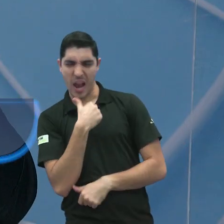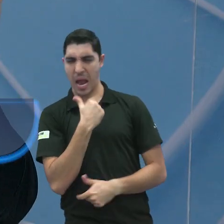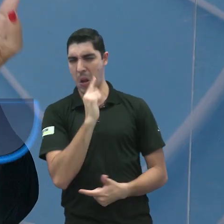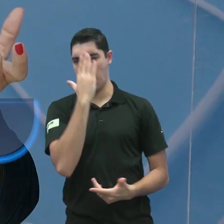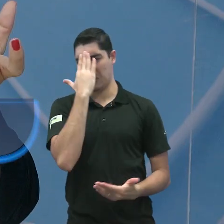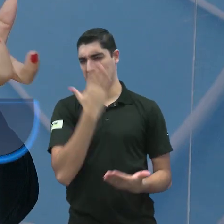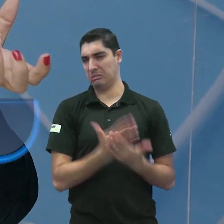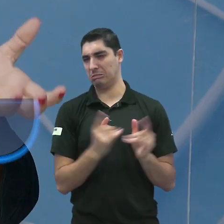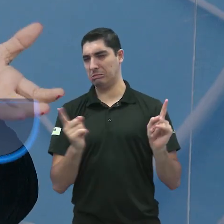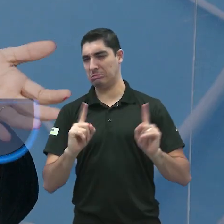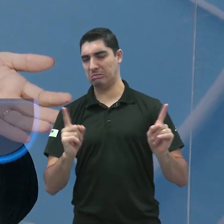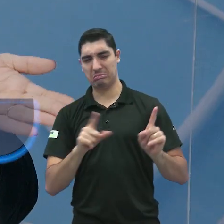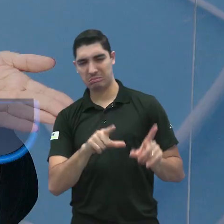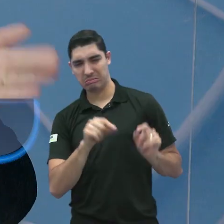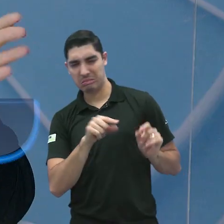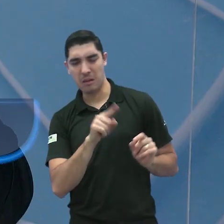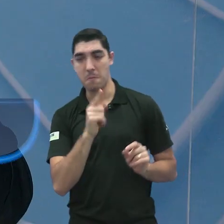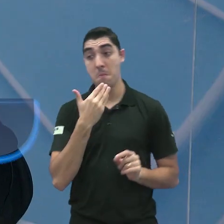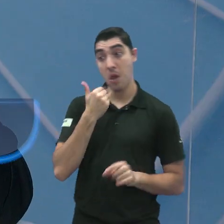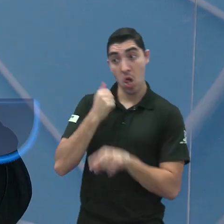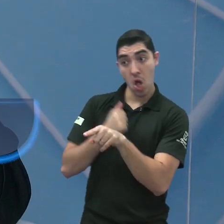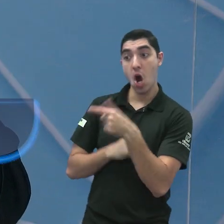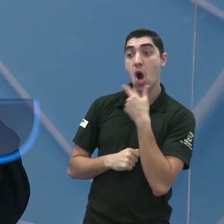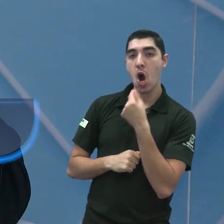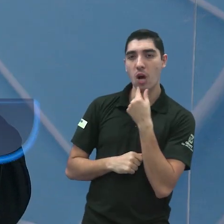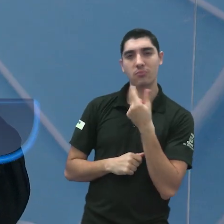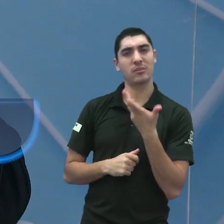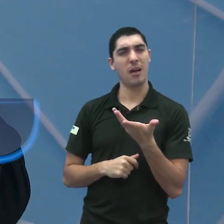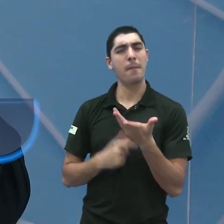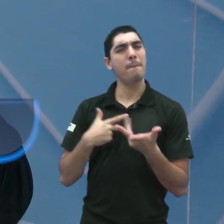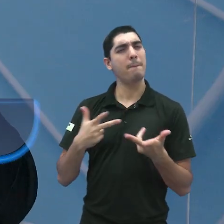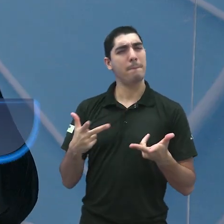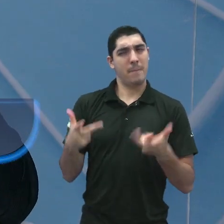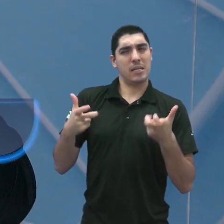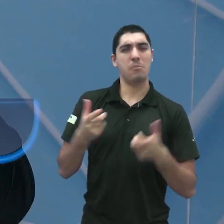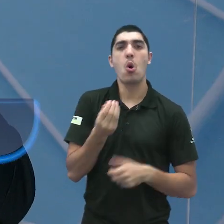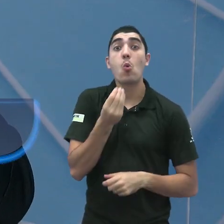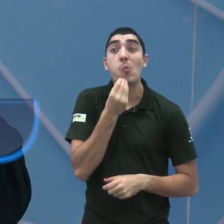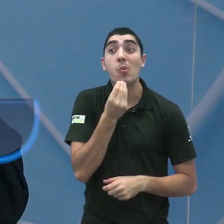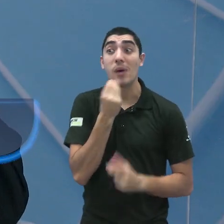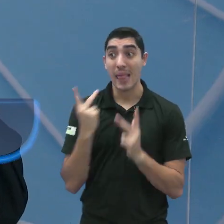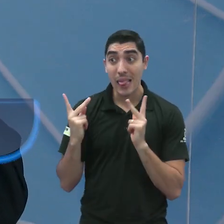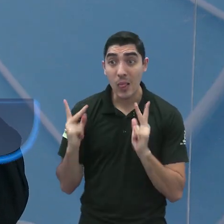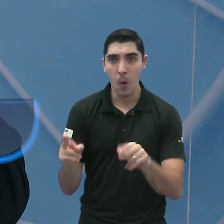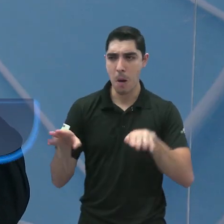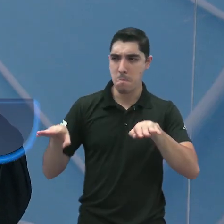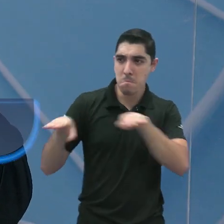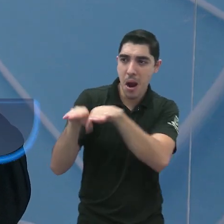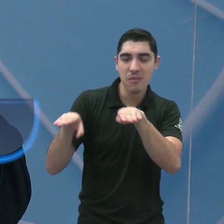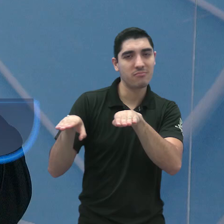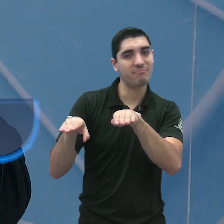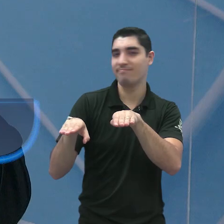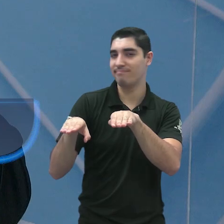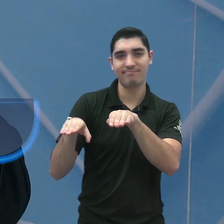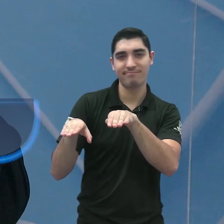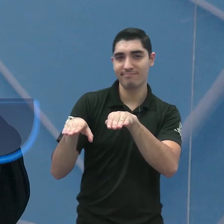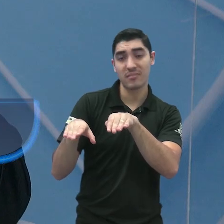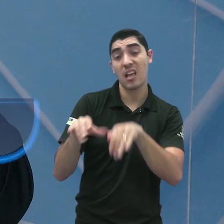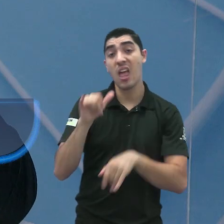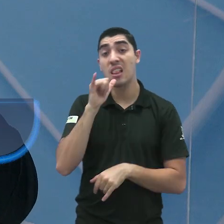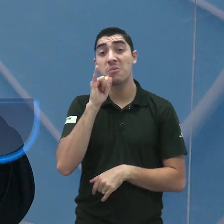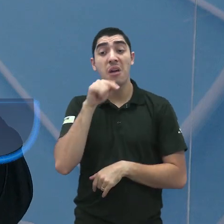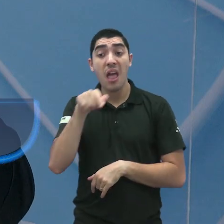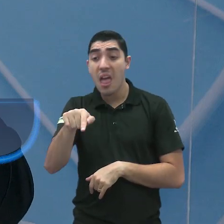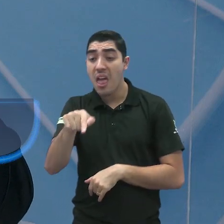mulheres nesses cargos. Então, tenho a impressão que as oportunidades não são iguais, porque mesmo que fale que